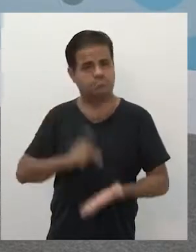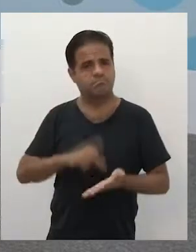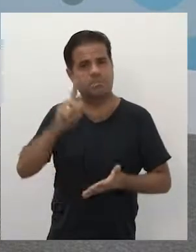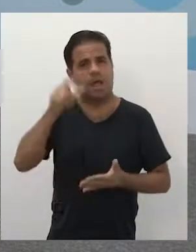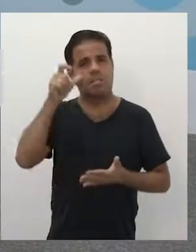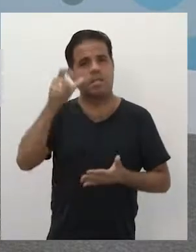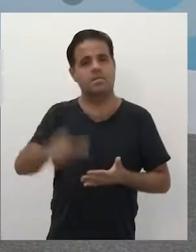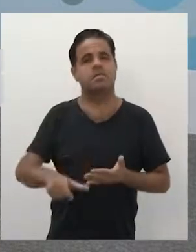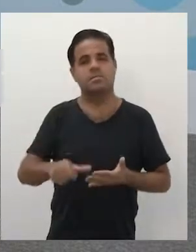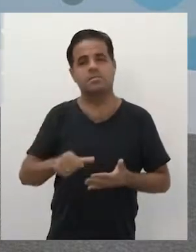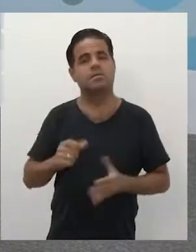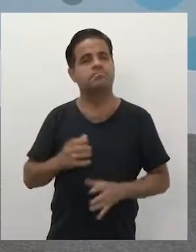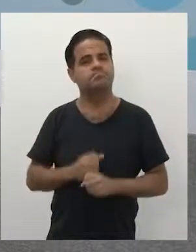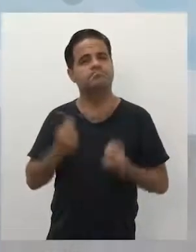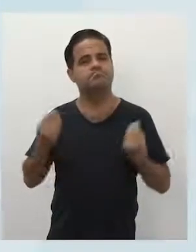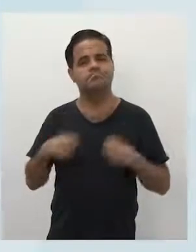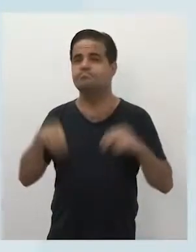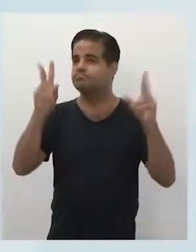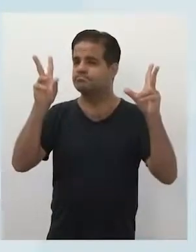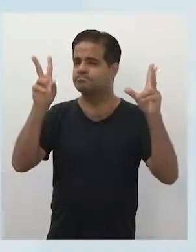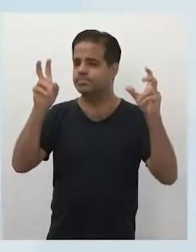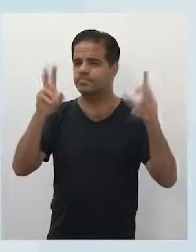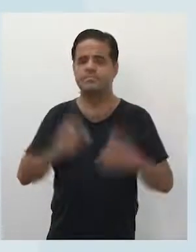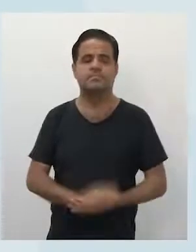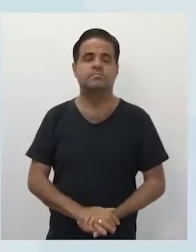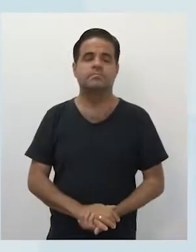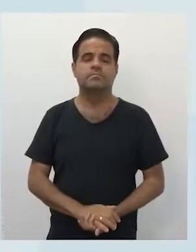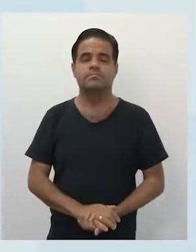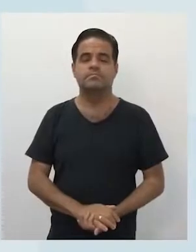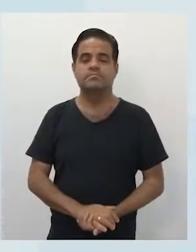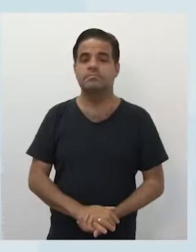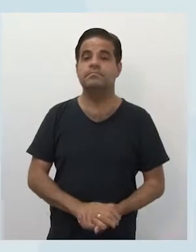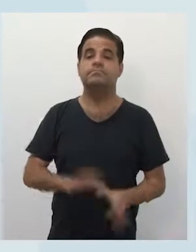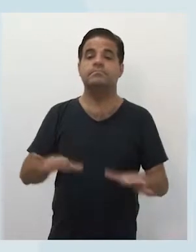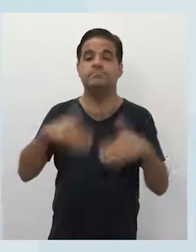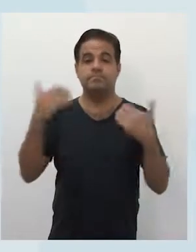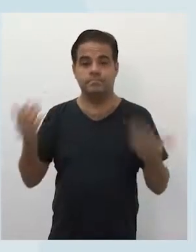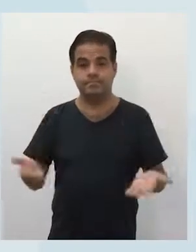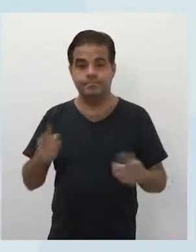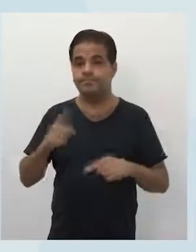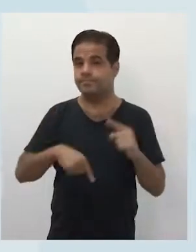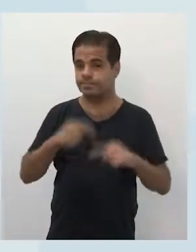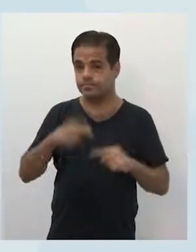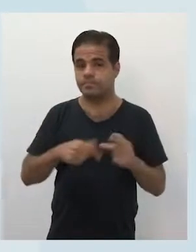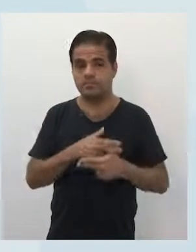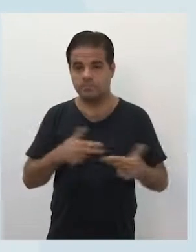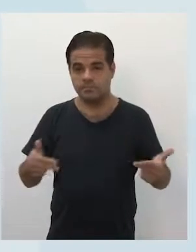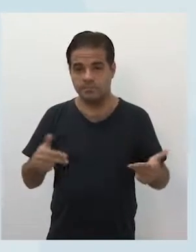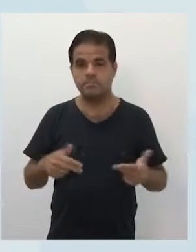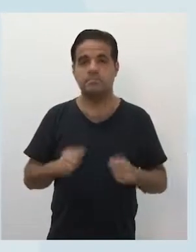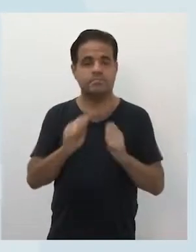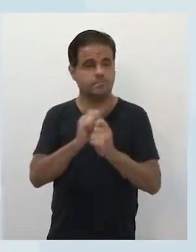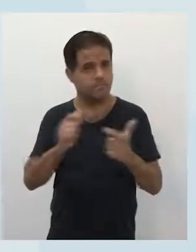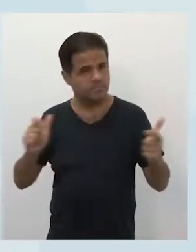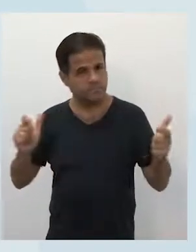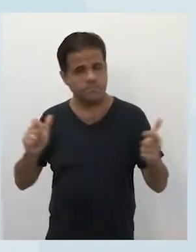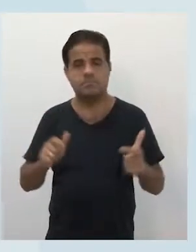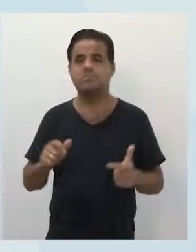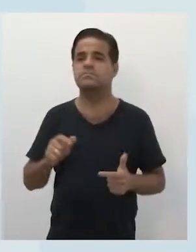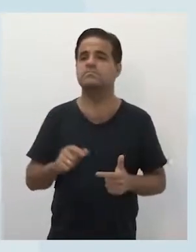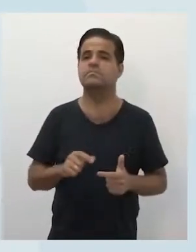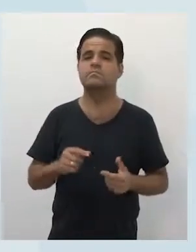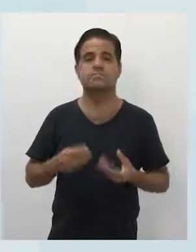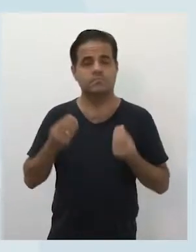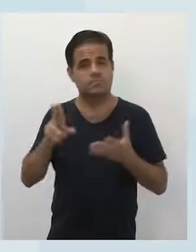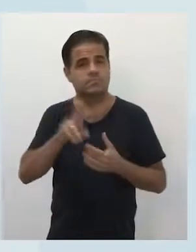Interessante, porque você pontuou lá as aspas, né? Isso. E quais, né, recursos linguísticos e gramaticais